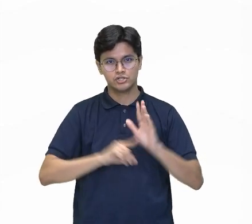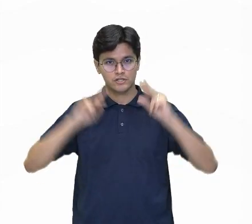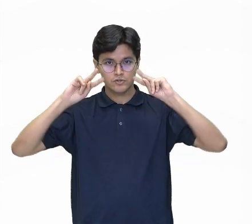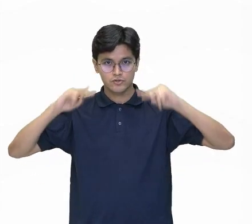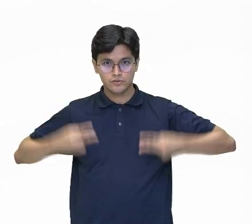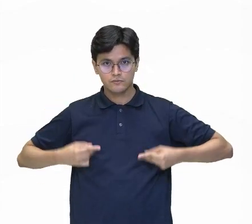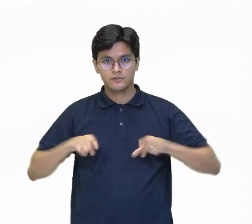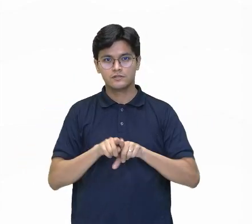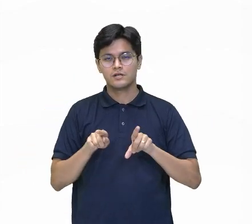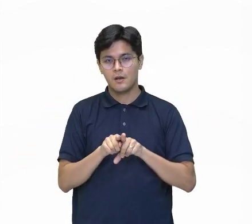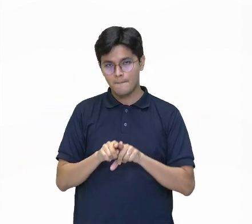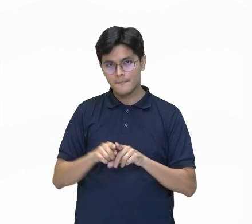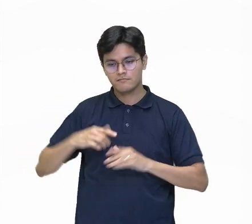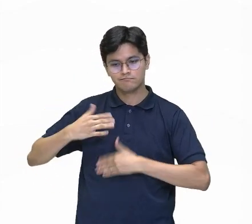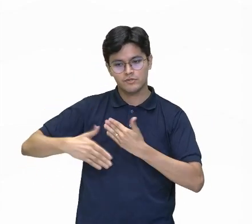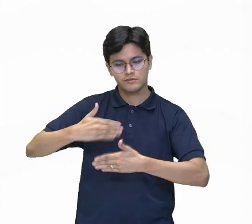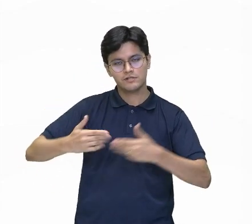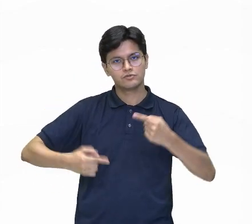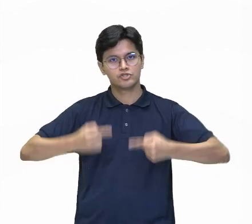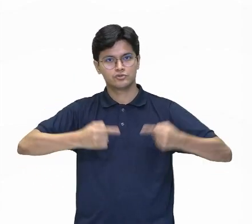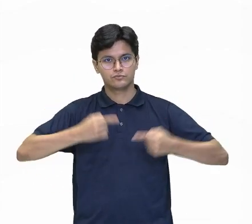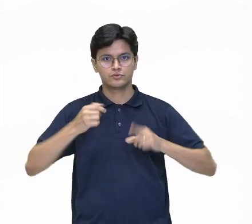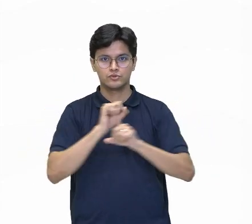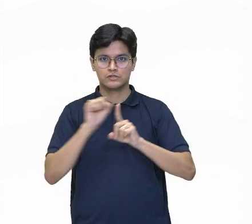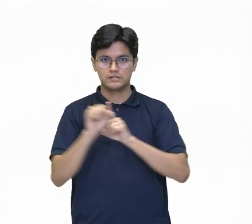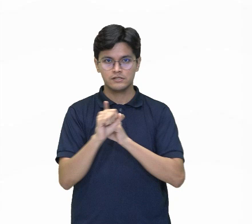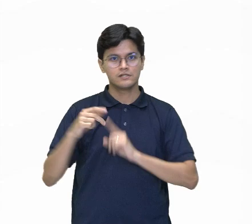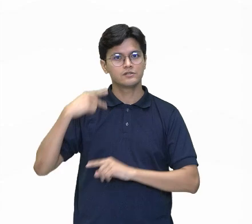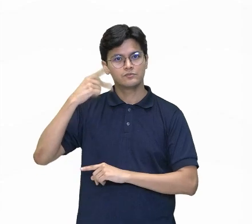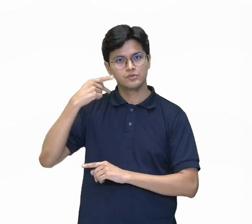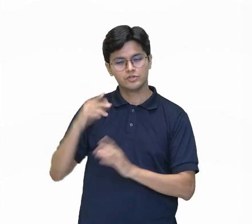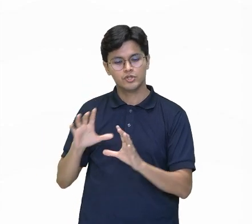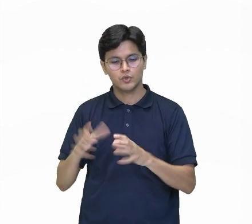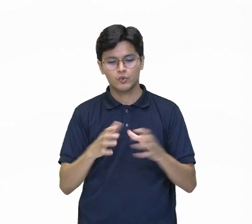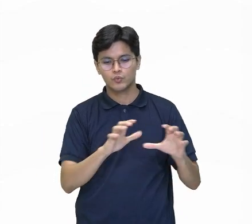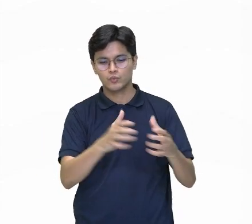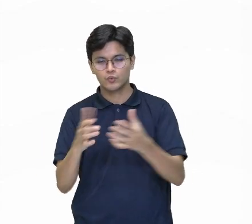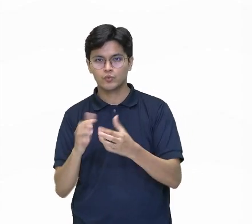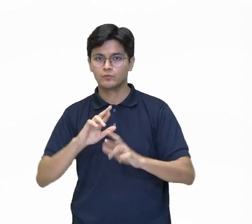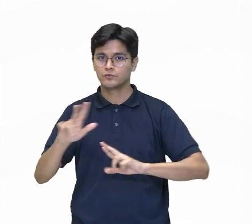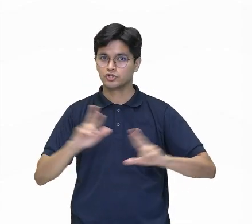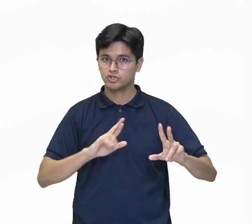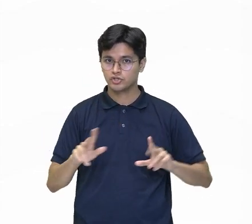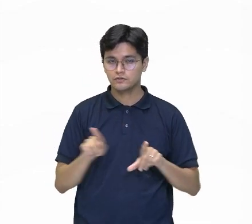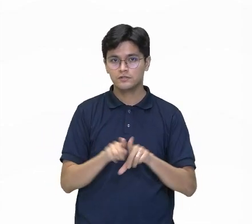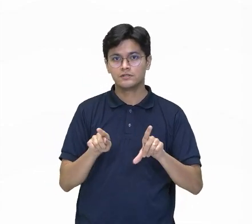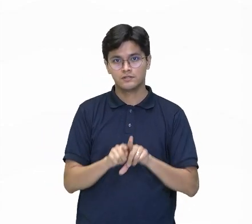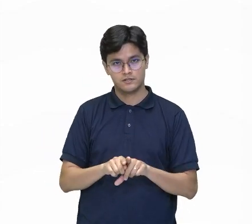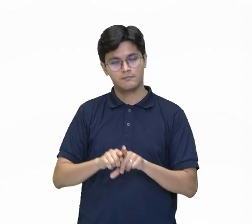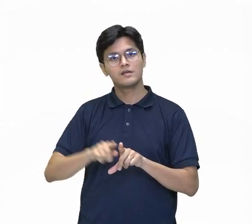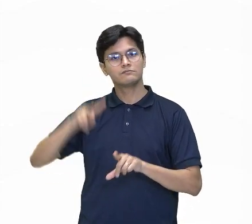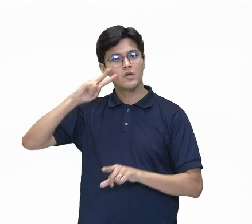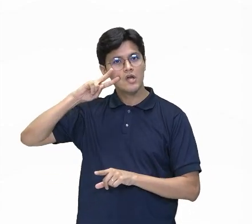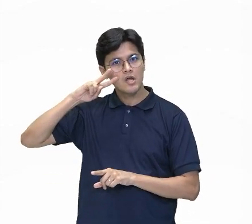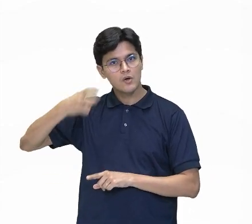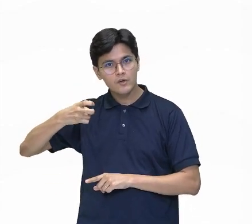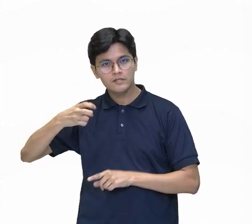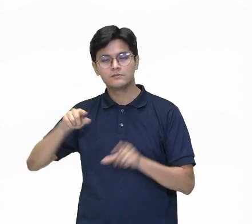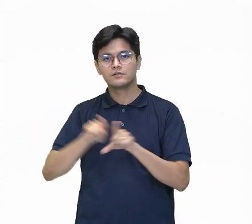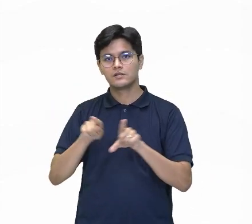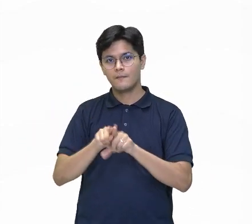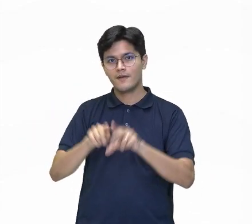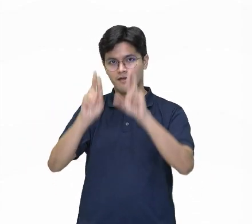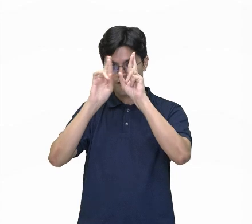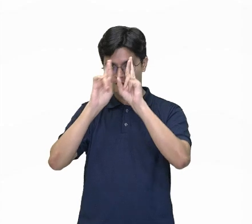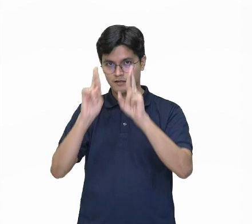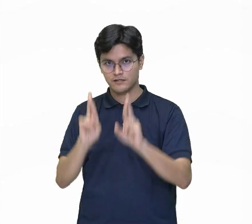disputas sociais e políticas entre diferentes grupos, bem como o reconhecimento e o respeito